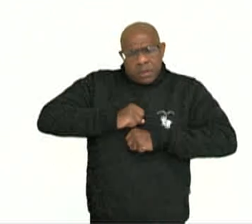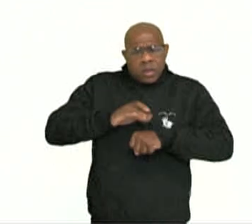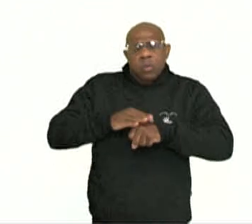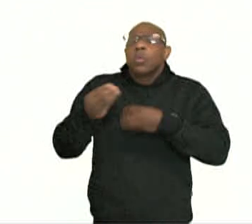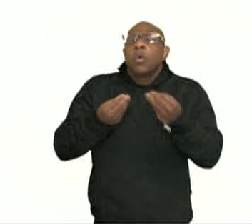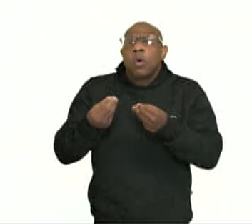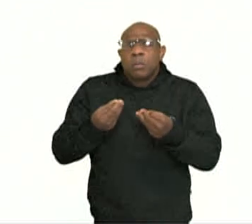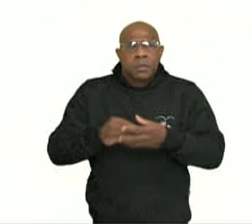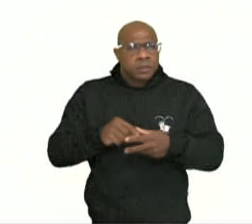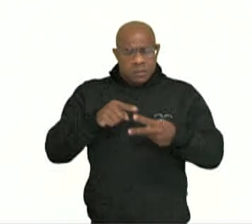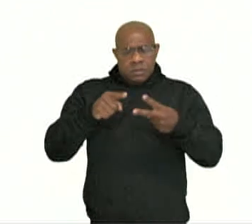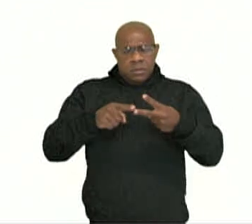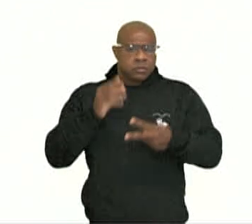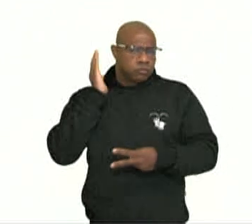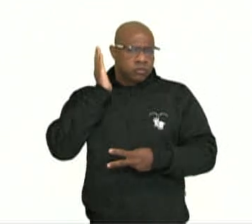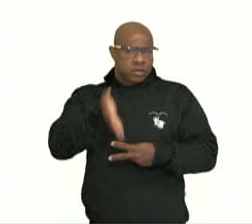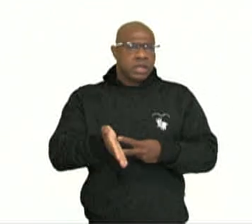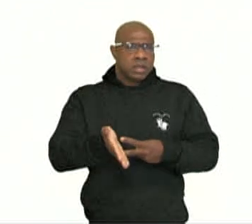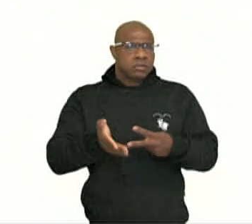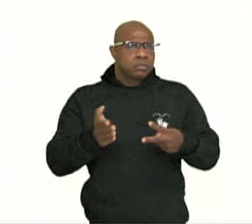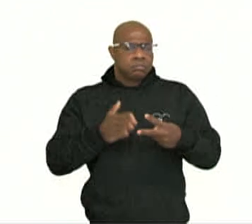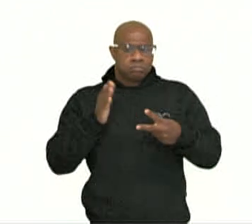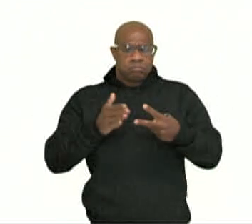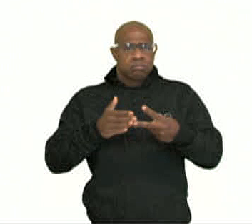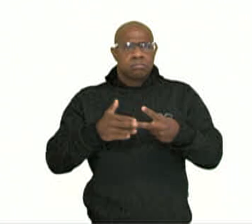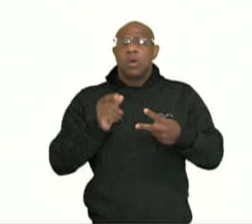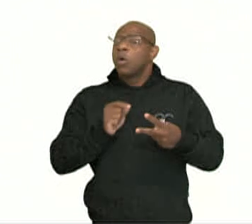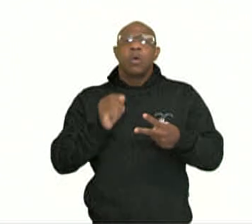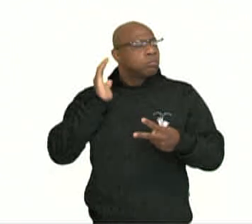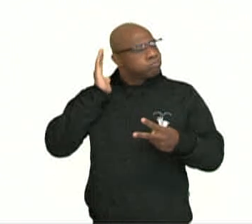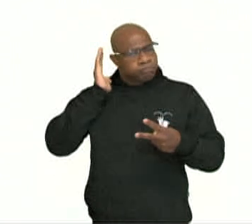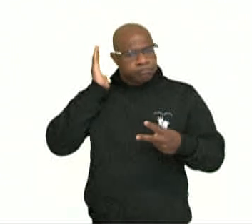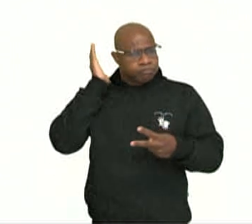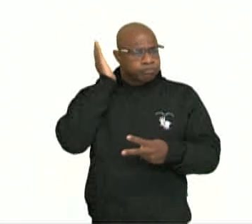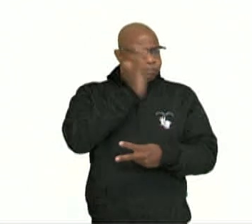aí. Direta, indiretamente ou